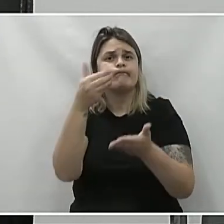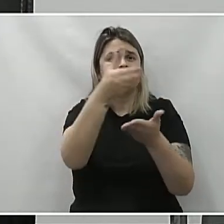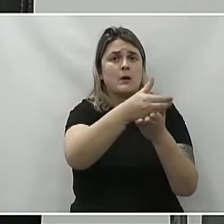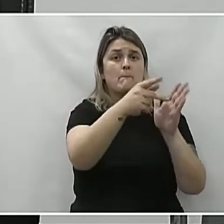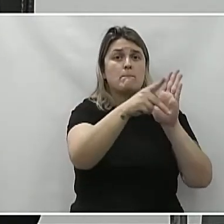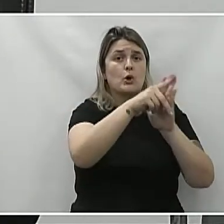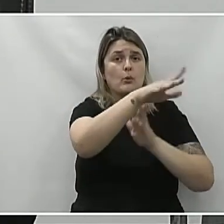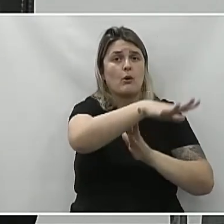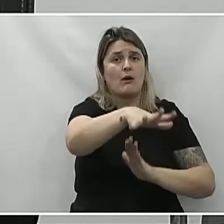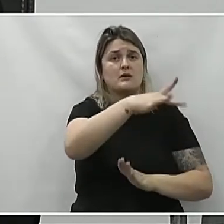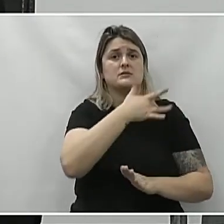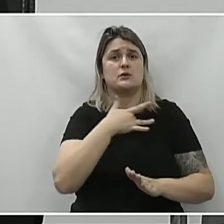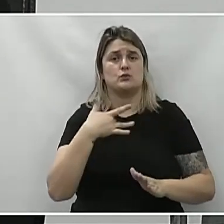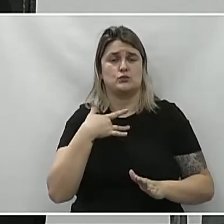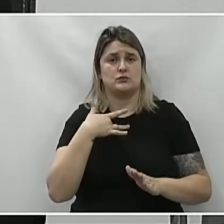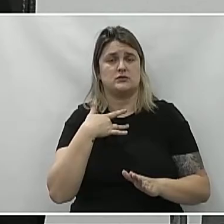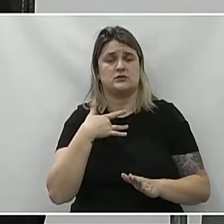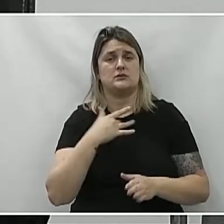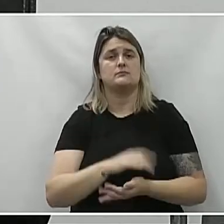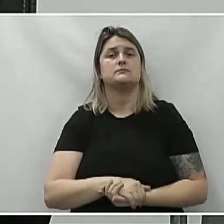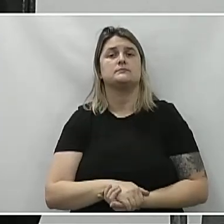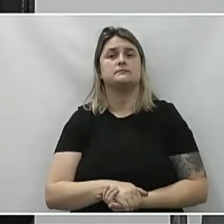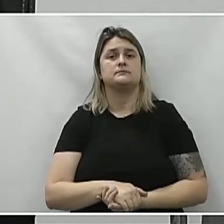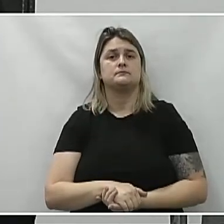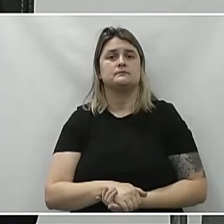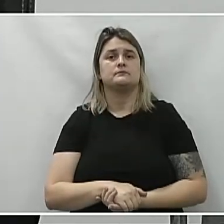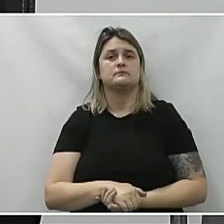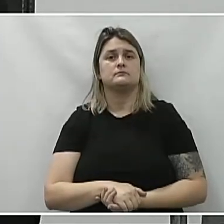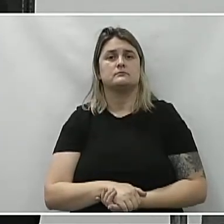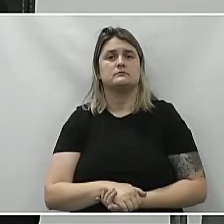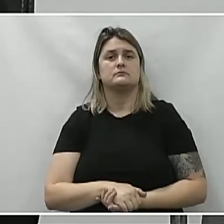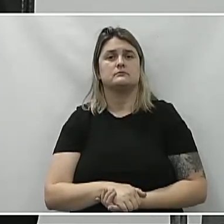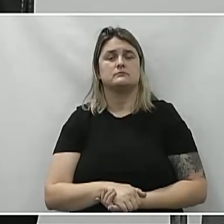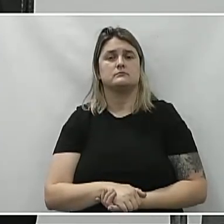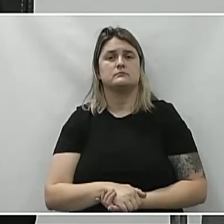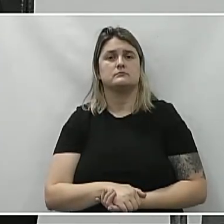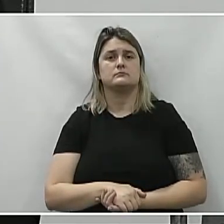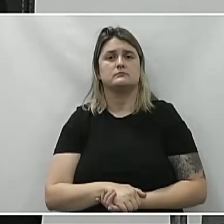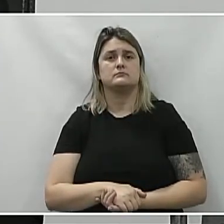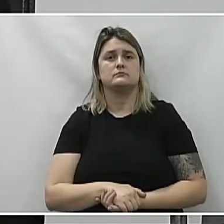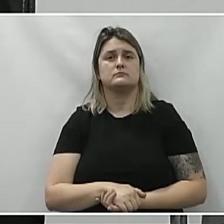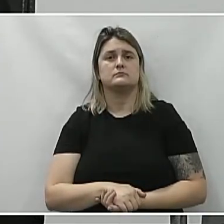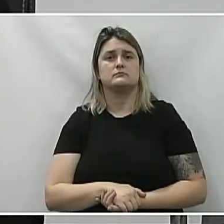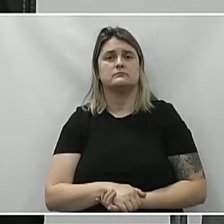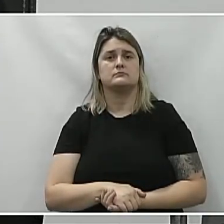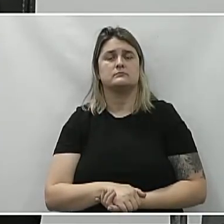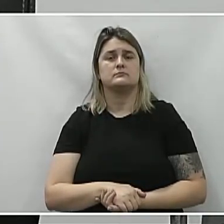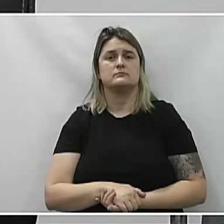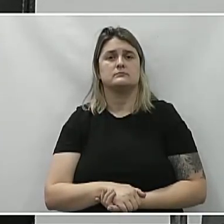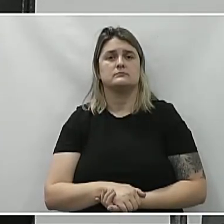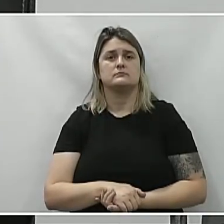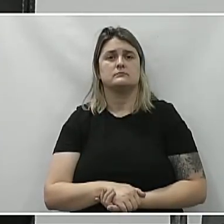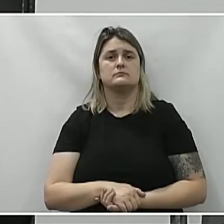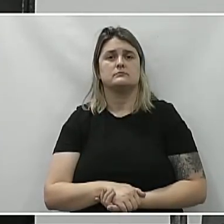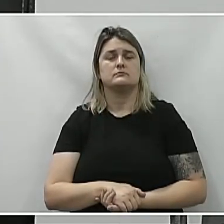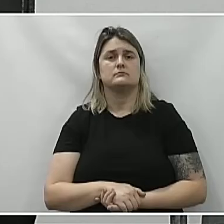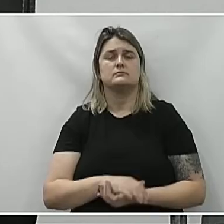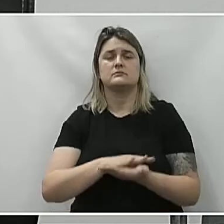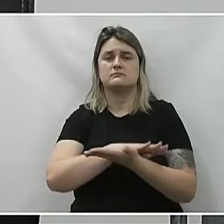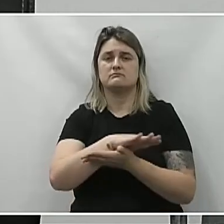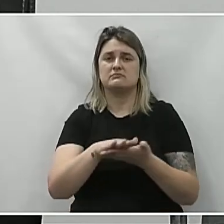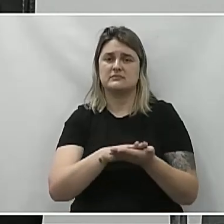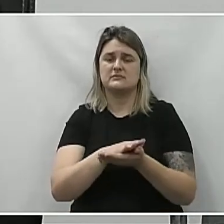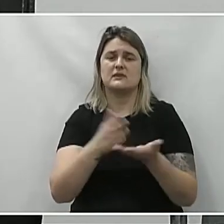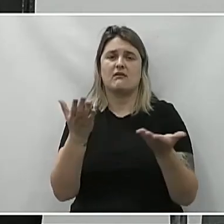esses investimentos, né, que estaremos devolvendo aqui da Câmara Municipal. E nada